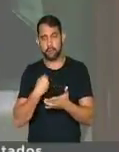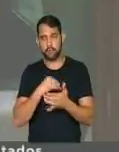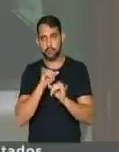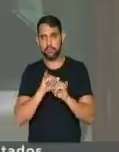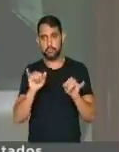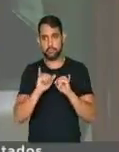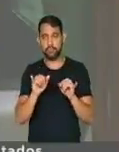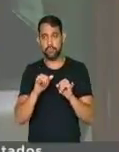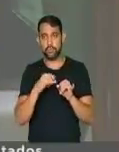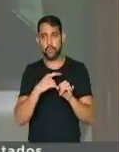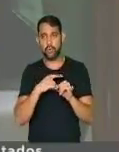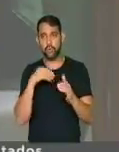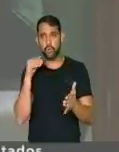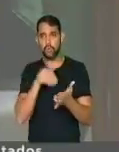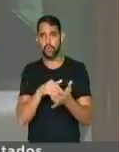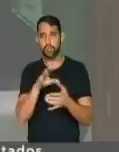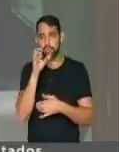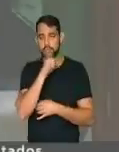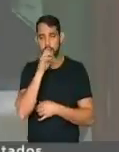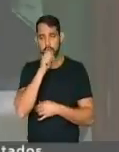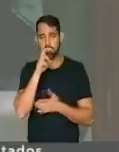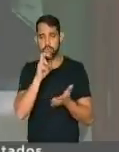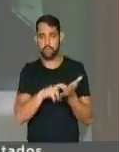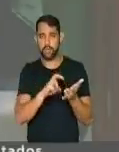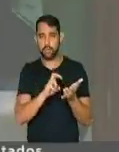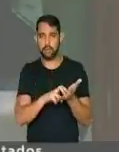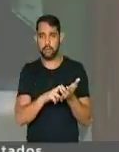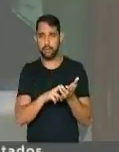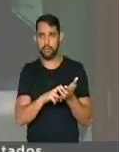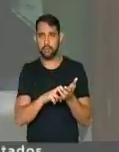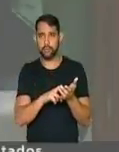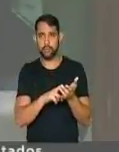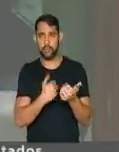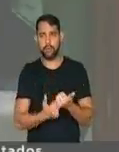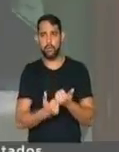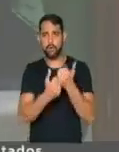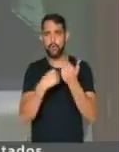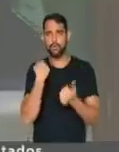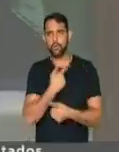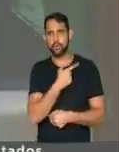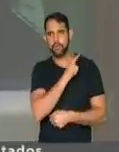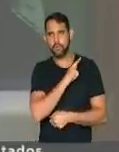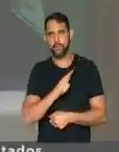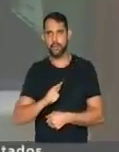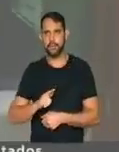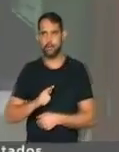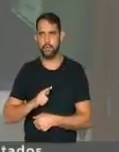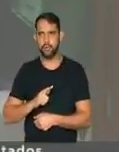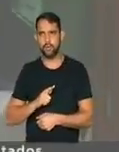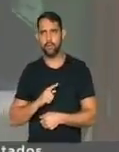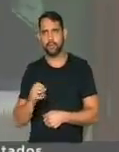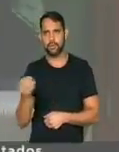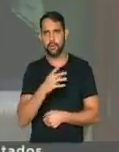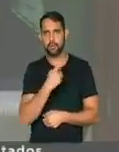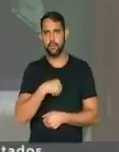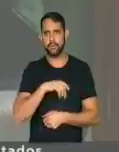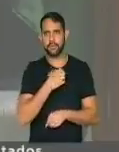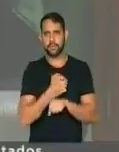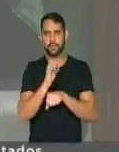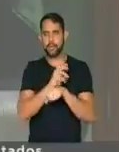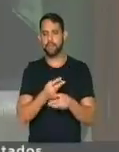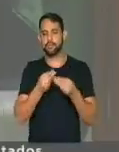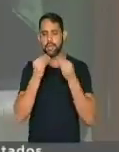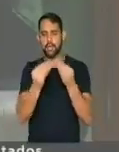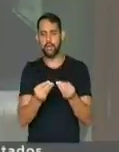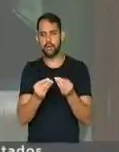divulgação. No último sábado de manhã, com o apoio do nosso governador, da Segurança Pública do Estado,